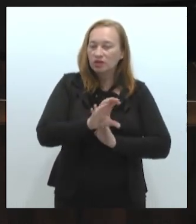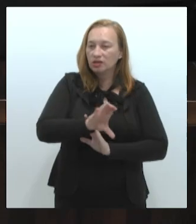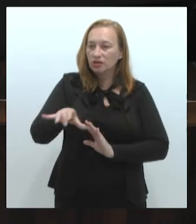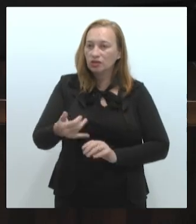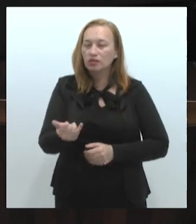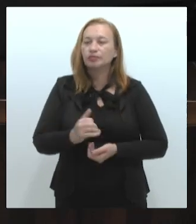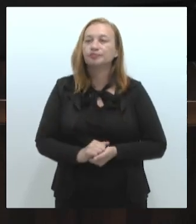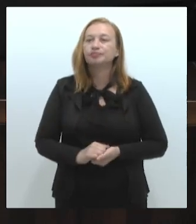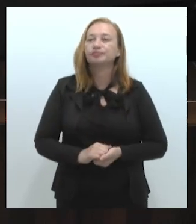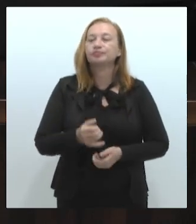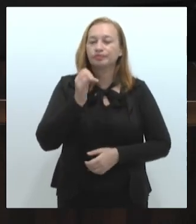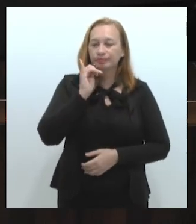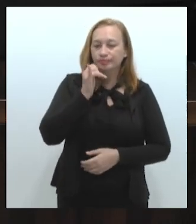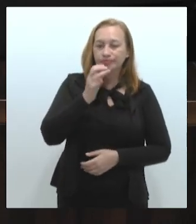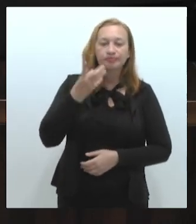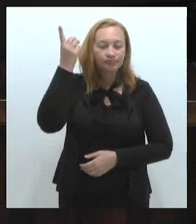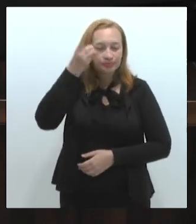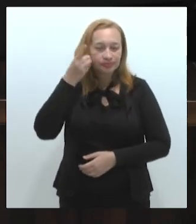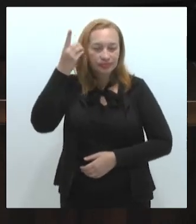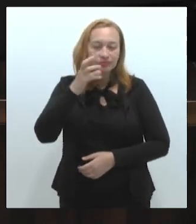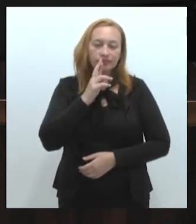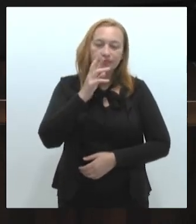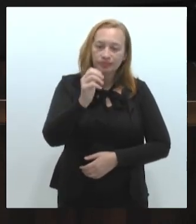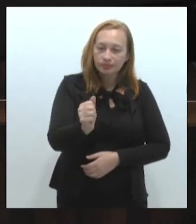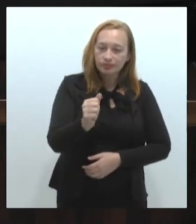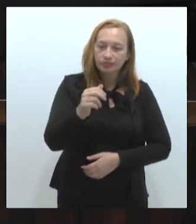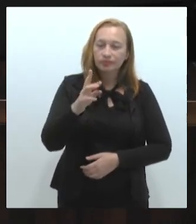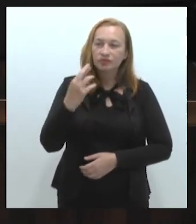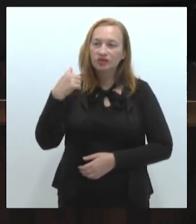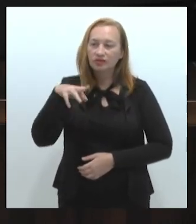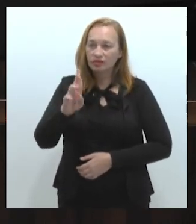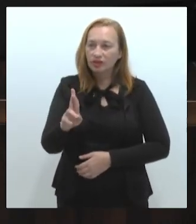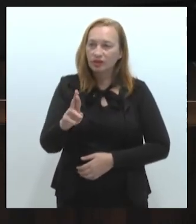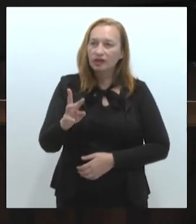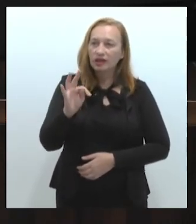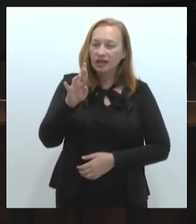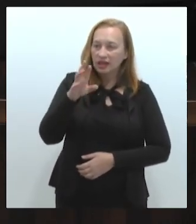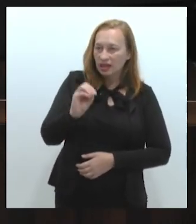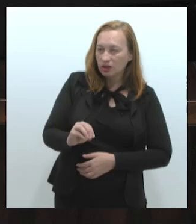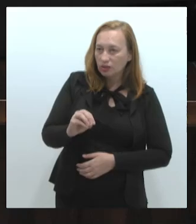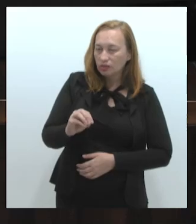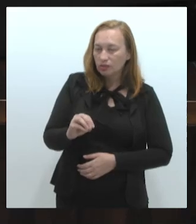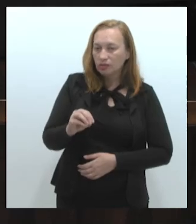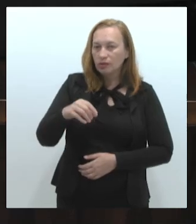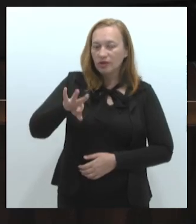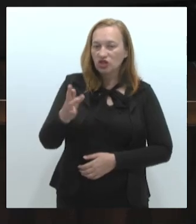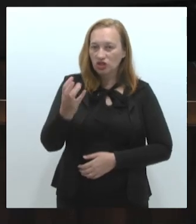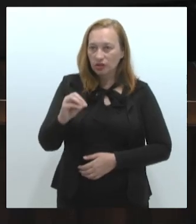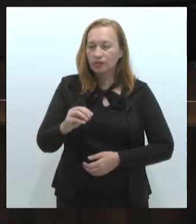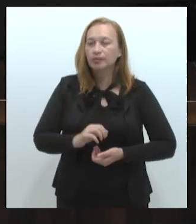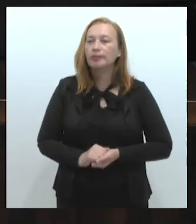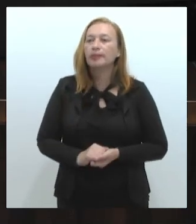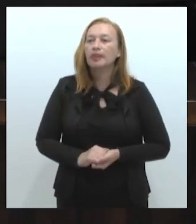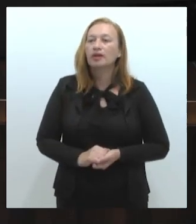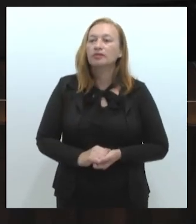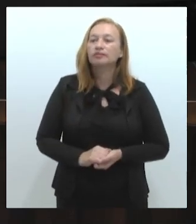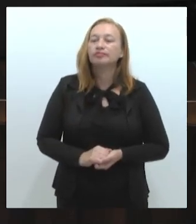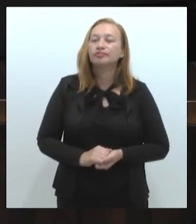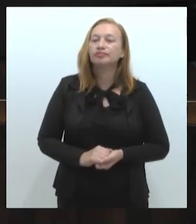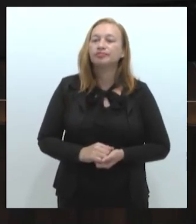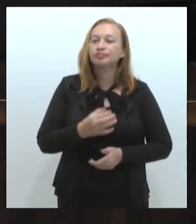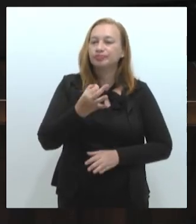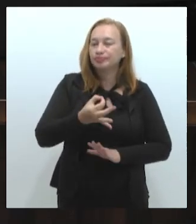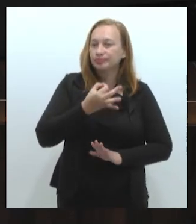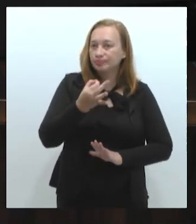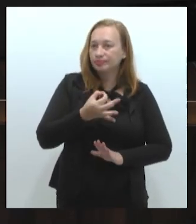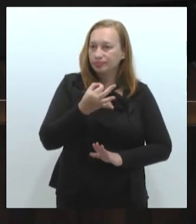CCJ. Relatoria dos deputados Rodrigo Amorim, Rosenberg Reis e Renato Machado. Pendendo de parecer